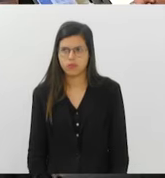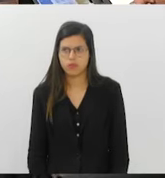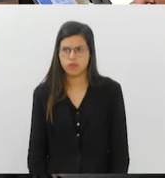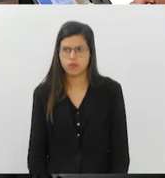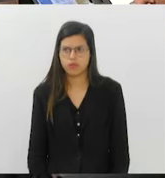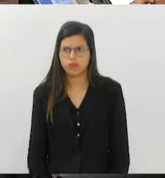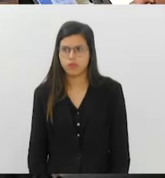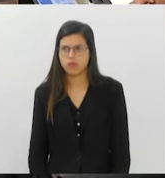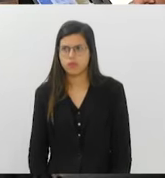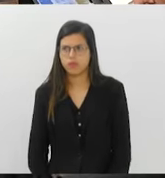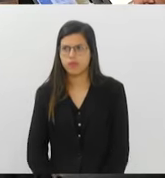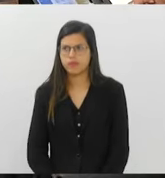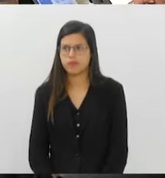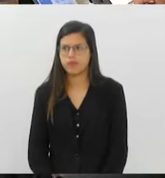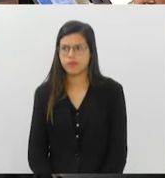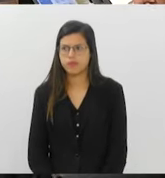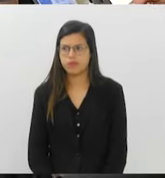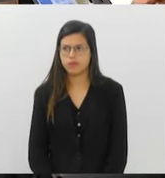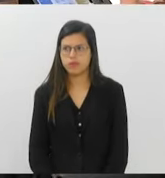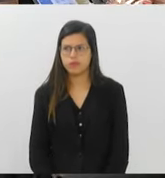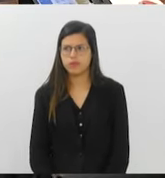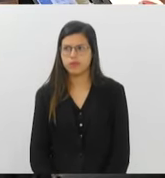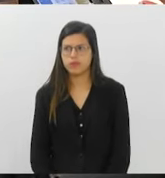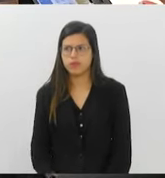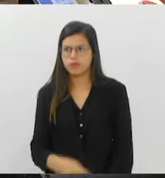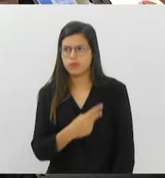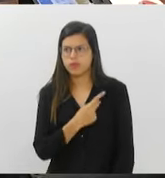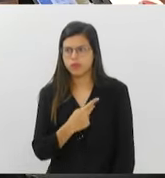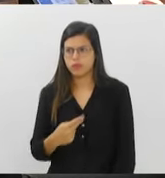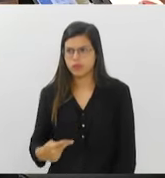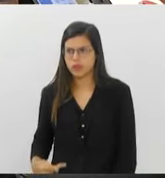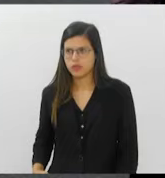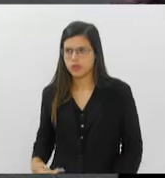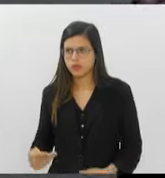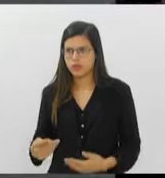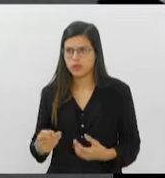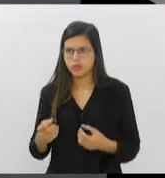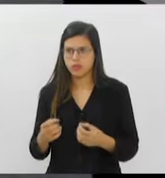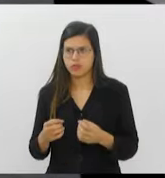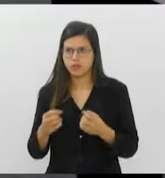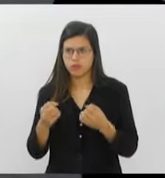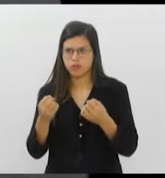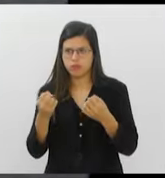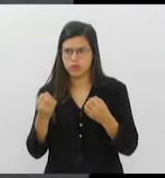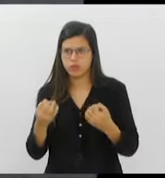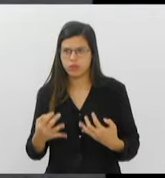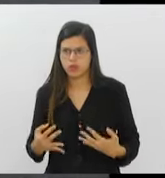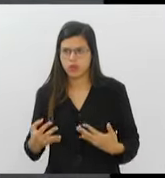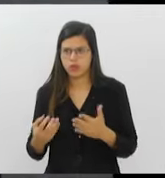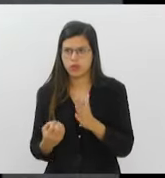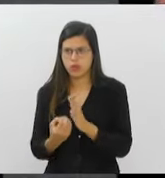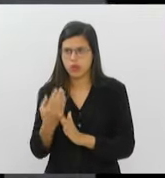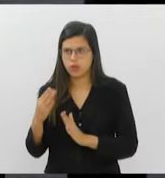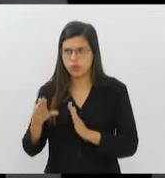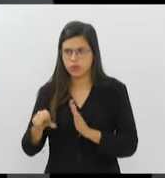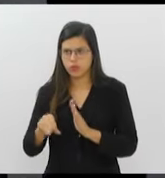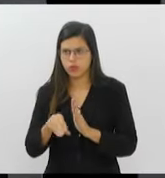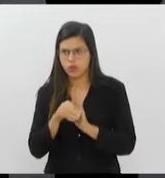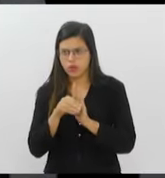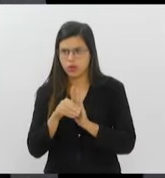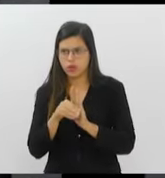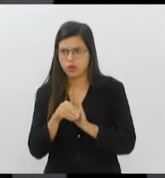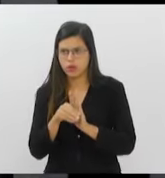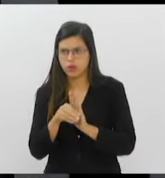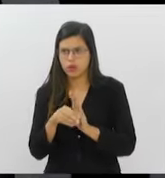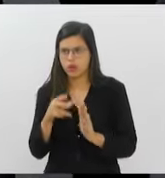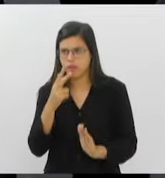Alan. Presidente, eu tenho uma questão de ordem para esclarecimento, autor da emenda, se possível. Se ele, me